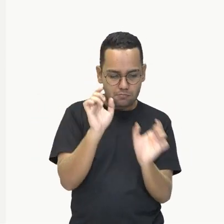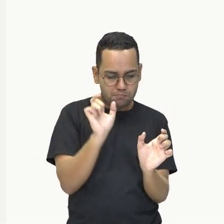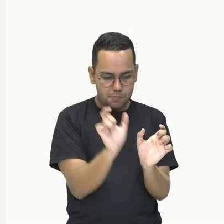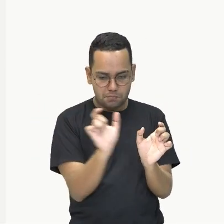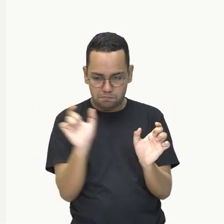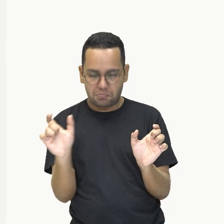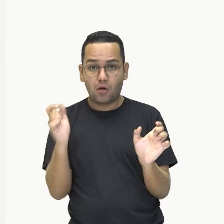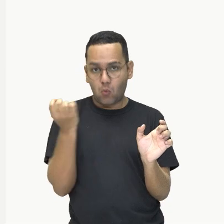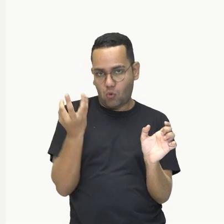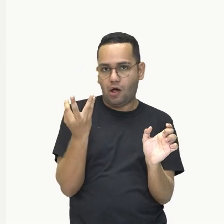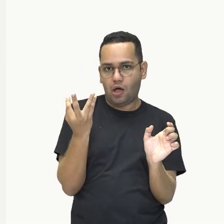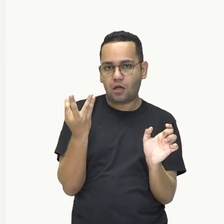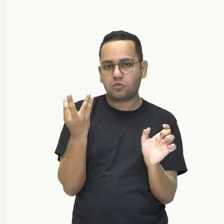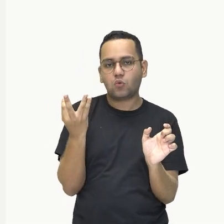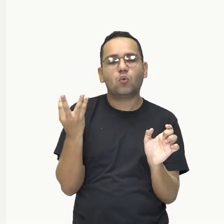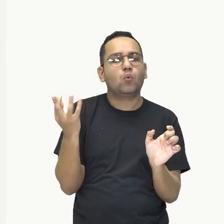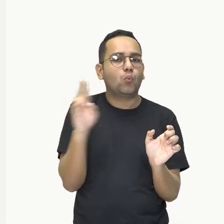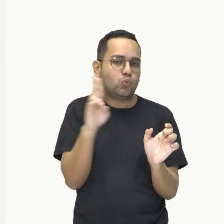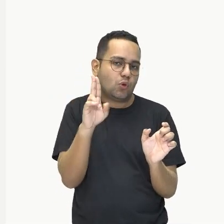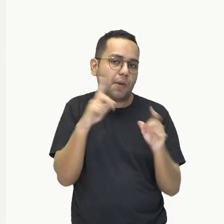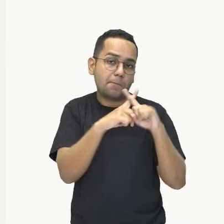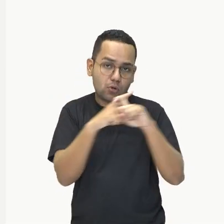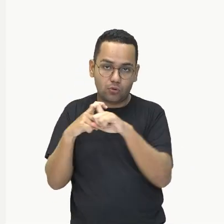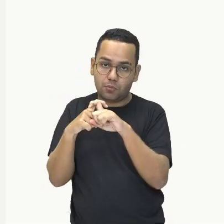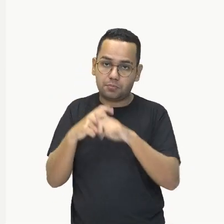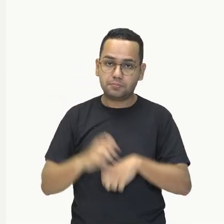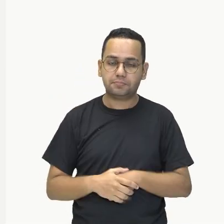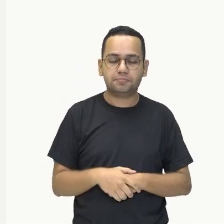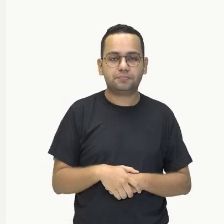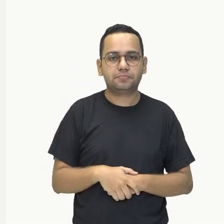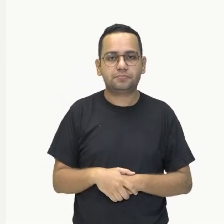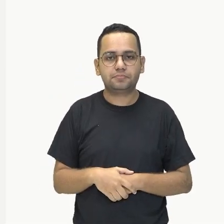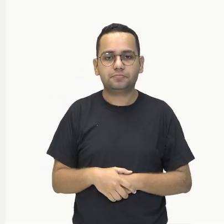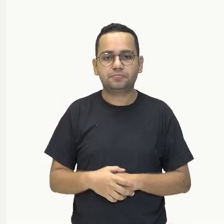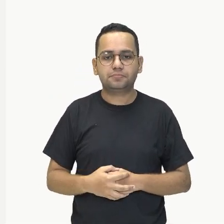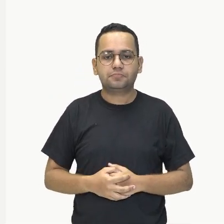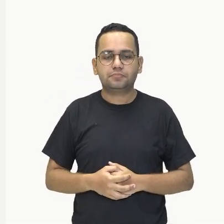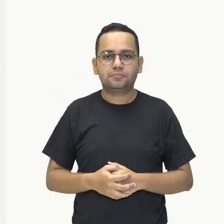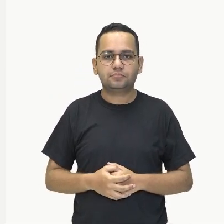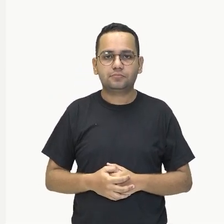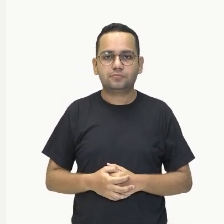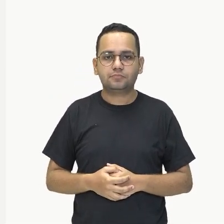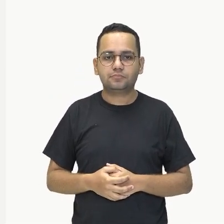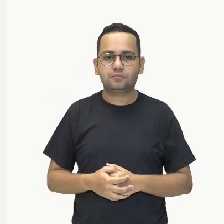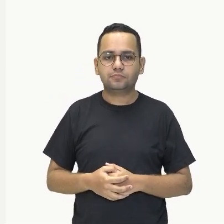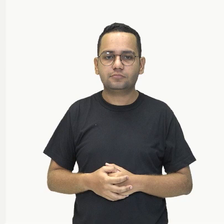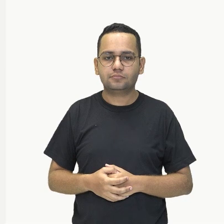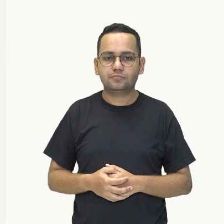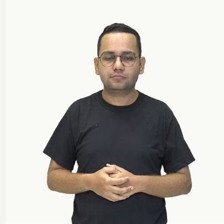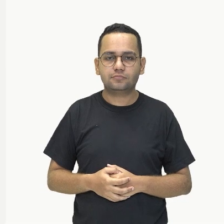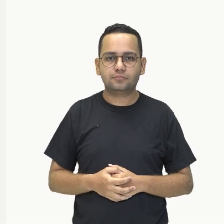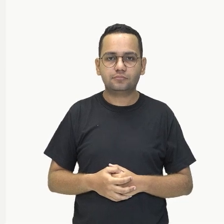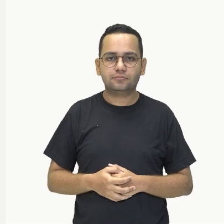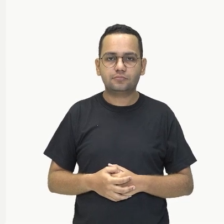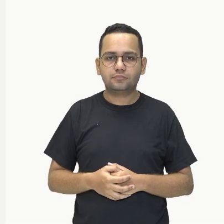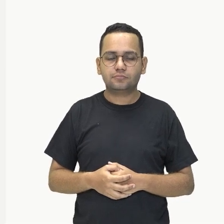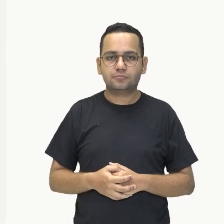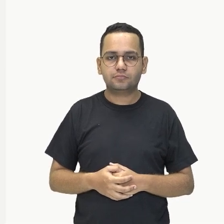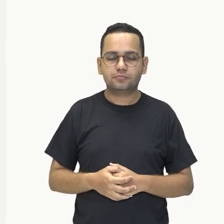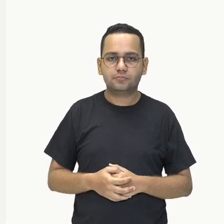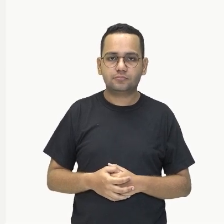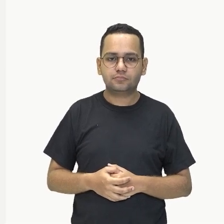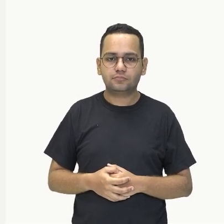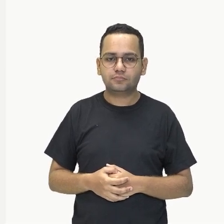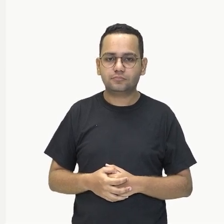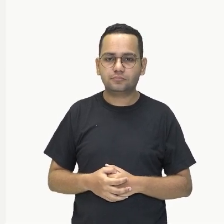de polinômio. Tudo certo? Então, vamos lá. Nós já